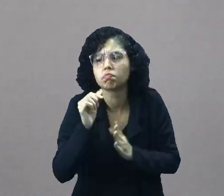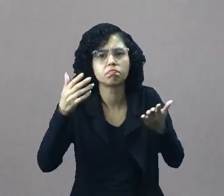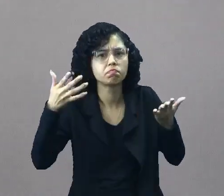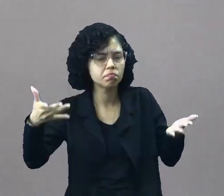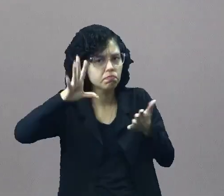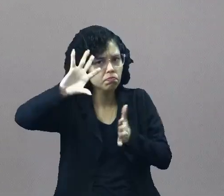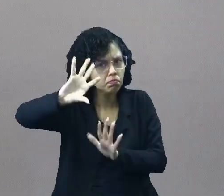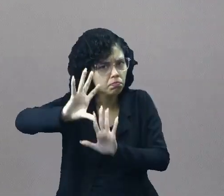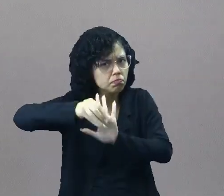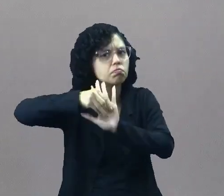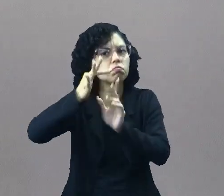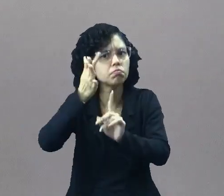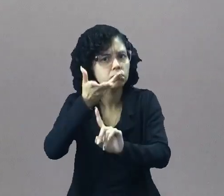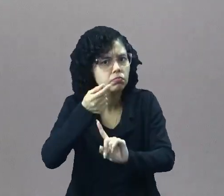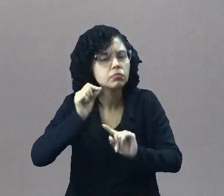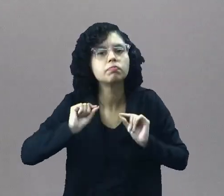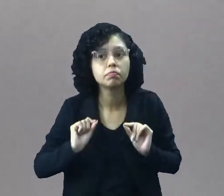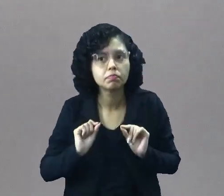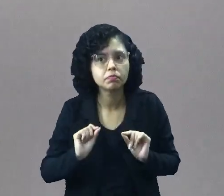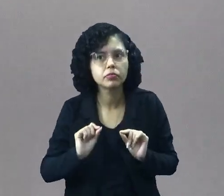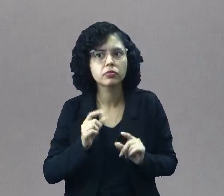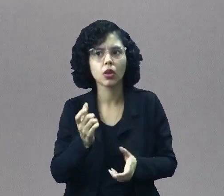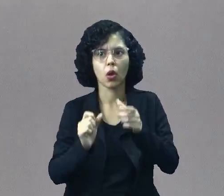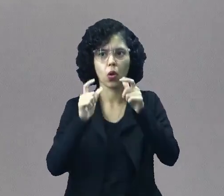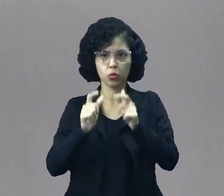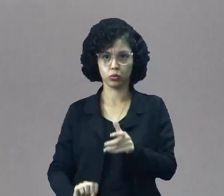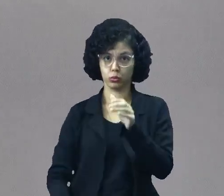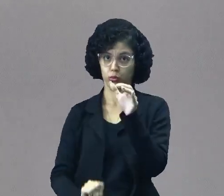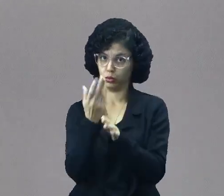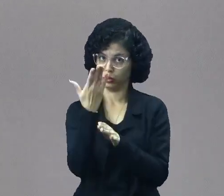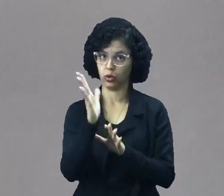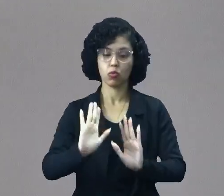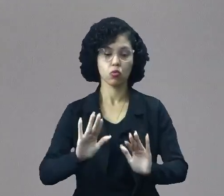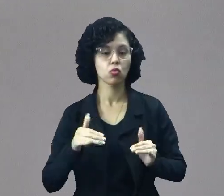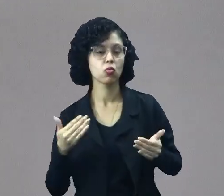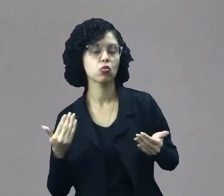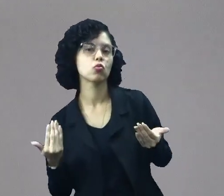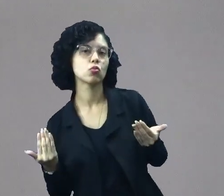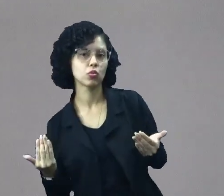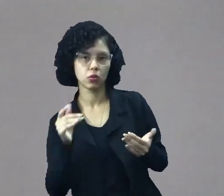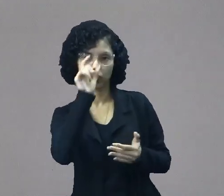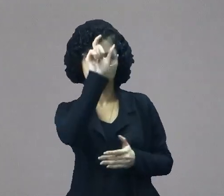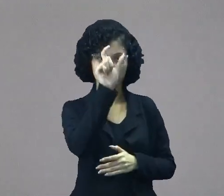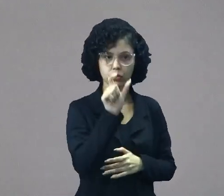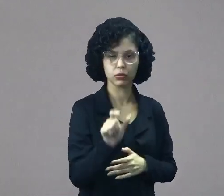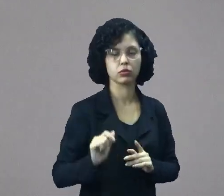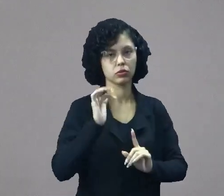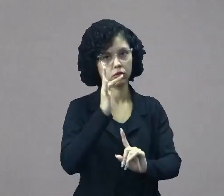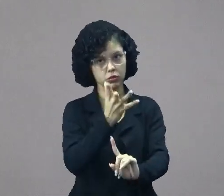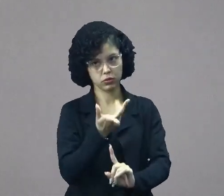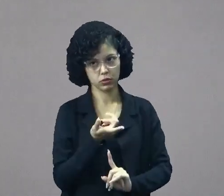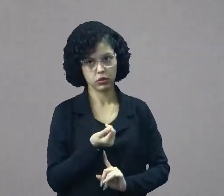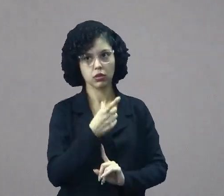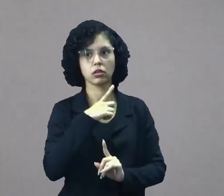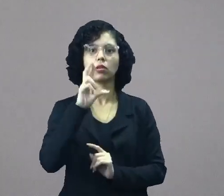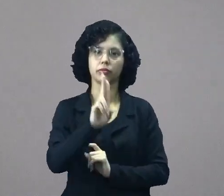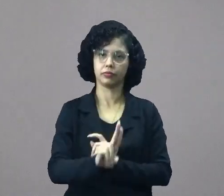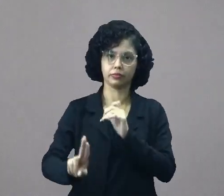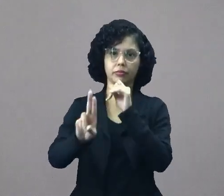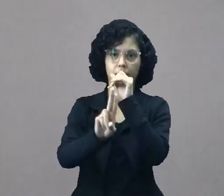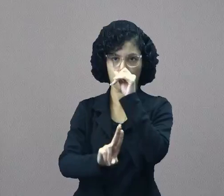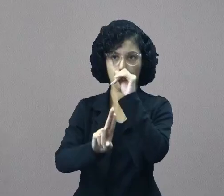arte abstrata, né? Onde surgiu, quais os artistas que utilizam esse tipo de